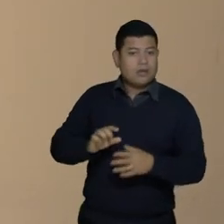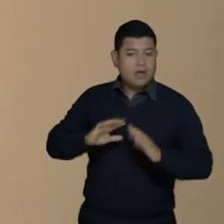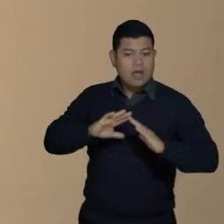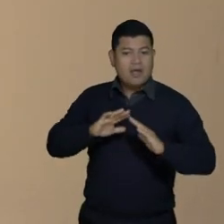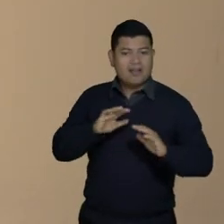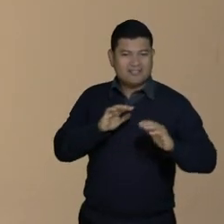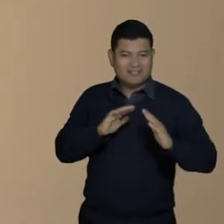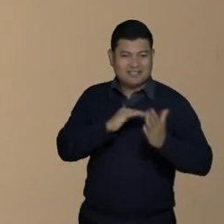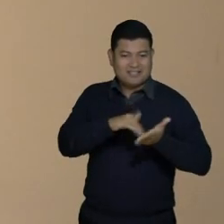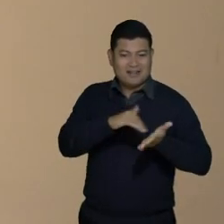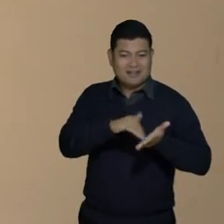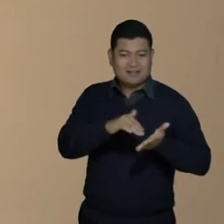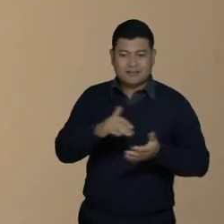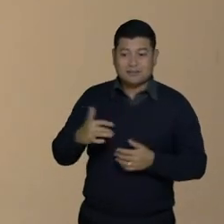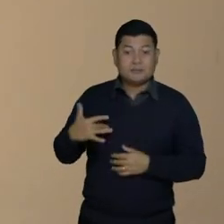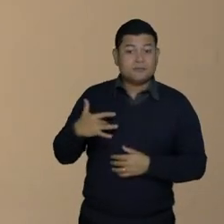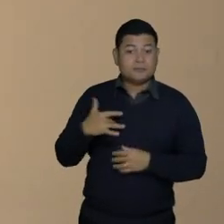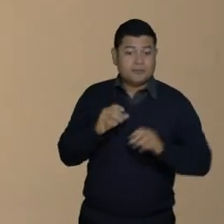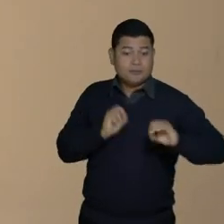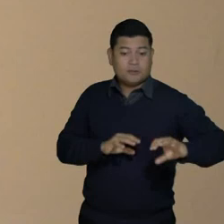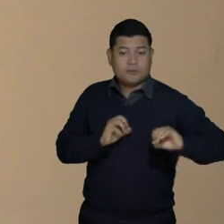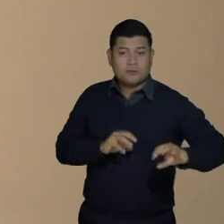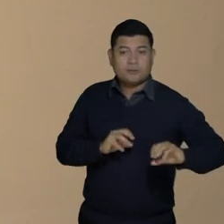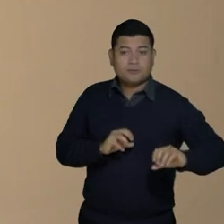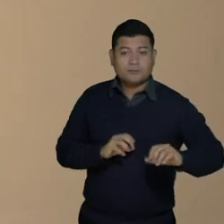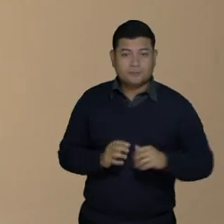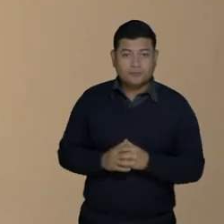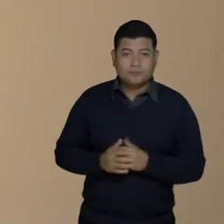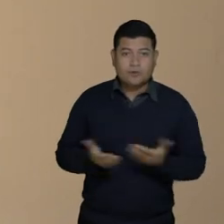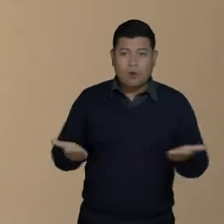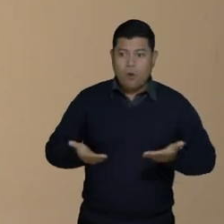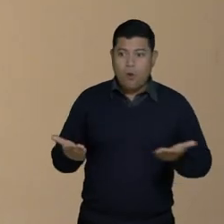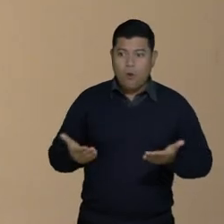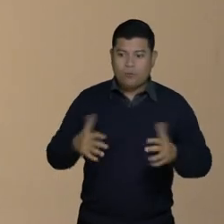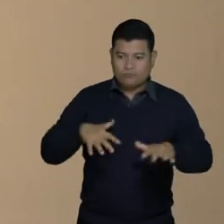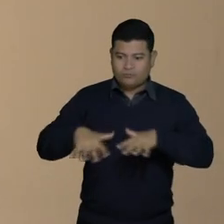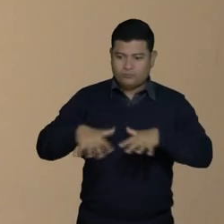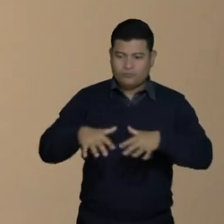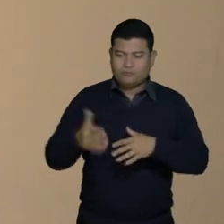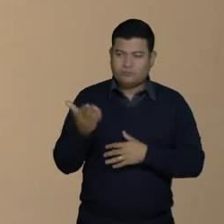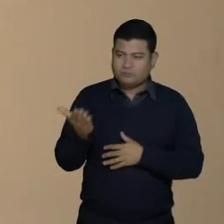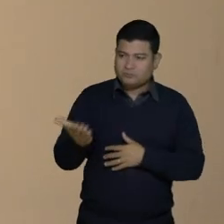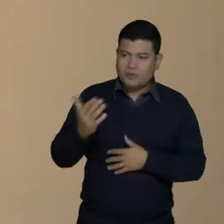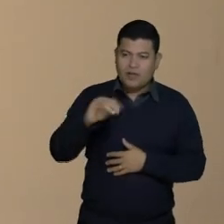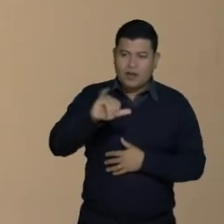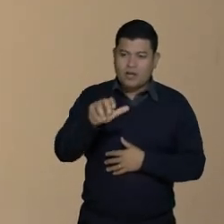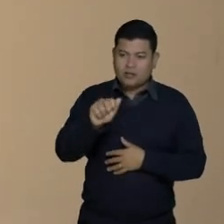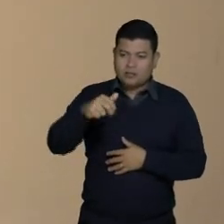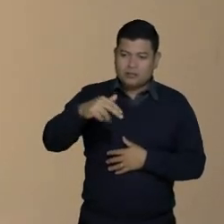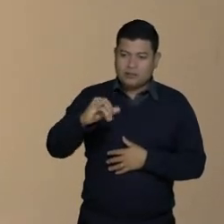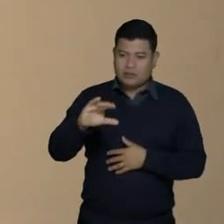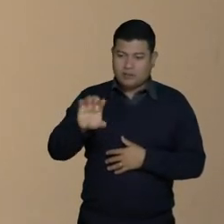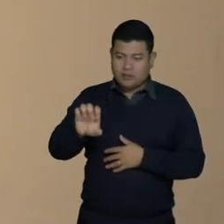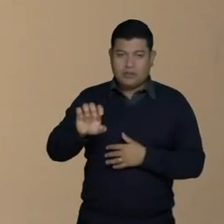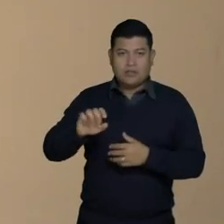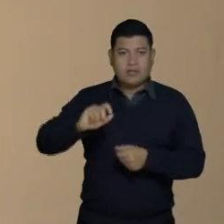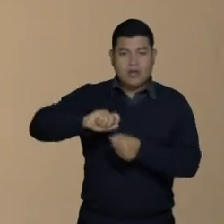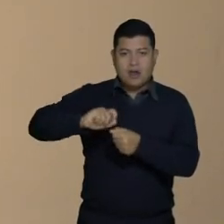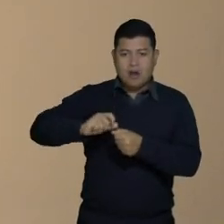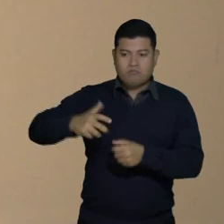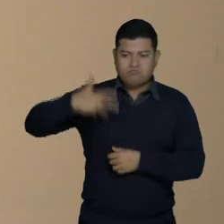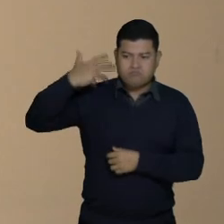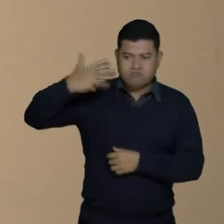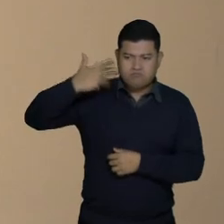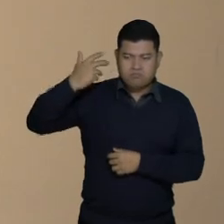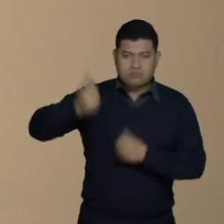educação e hoje esse movimento que a Janice fez aqui ó está de parabéns porque o estado a